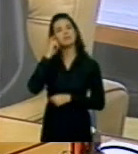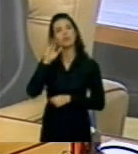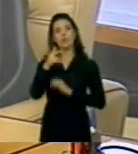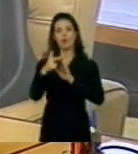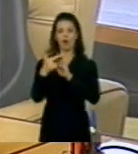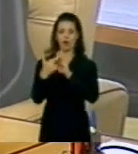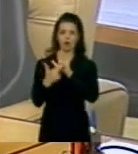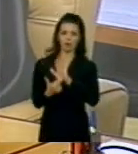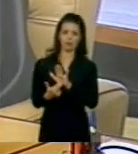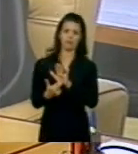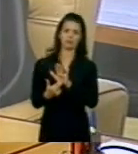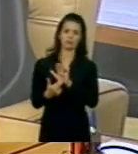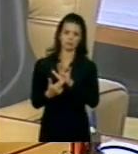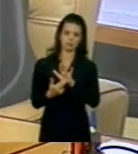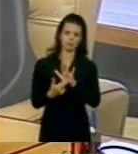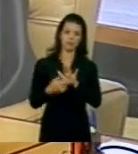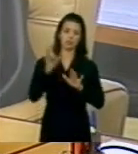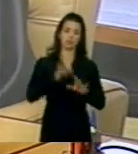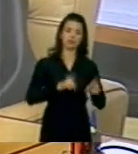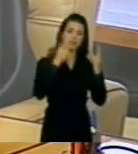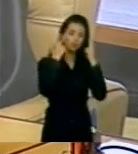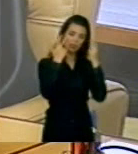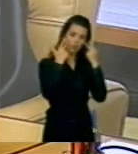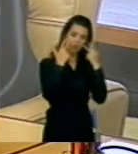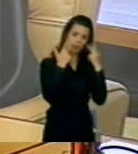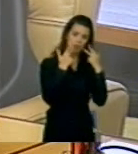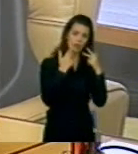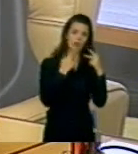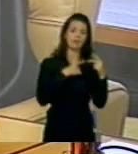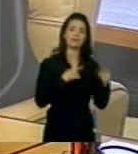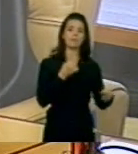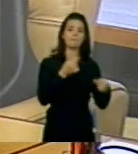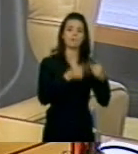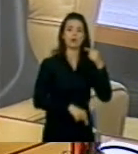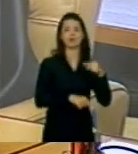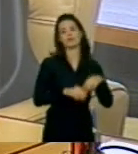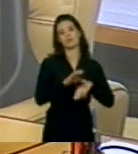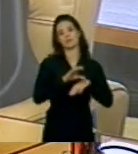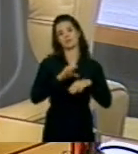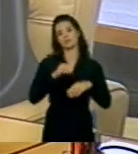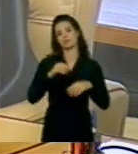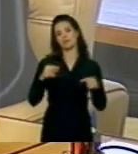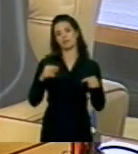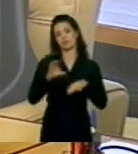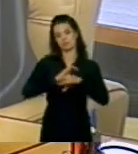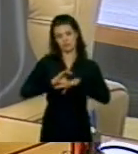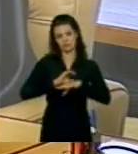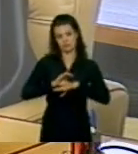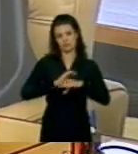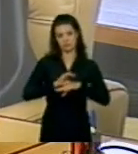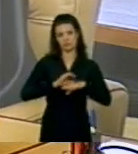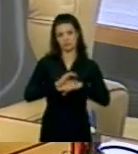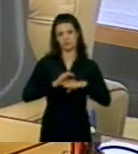em que norma derrogatória do direito comum estaria a proibição constitucional expressa que afastaria o